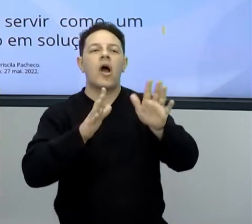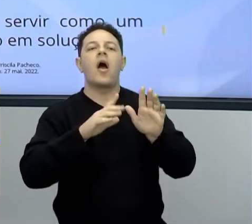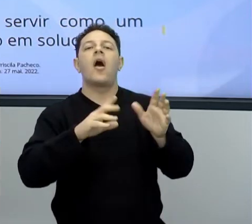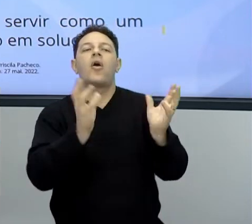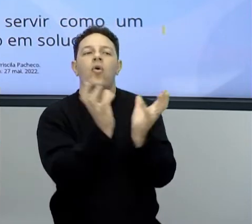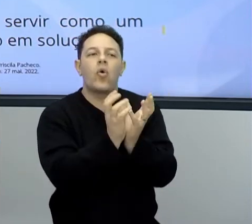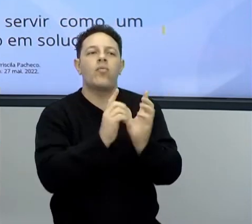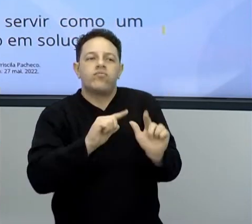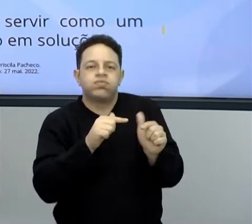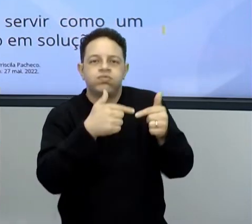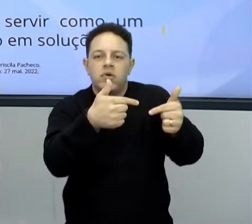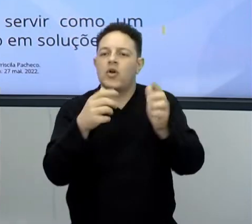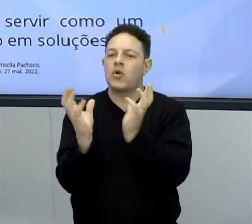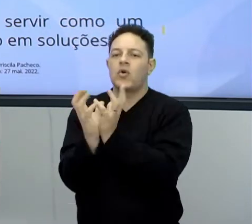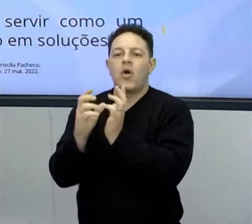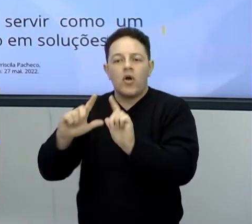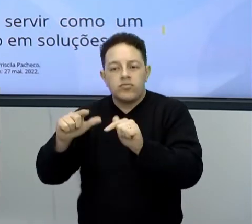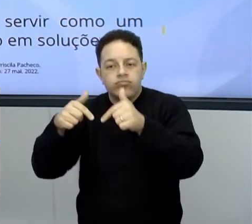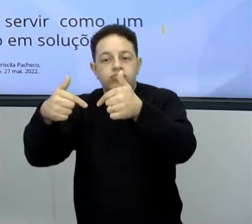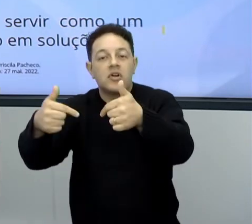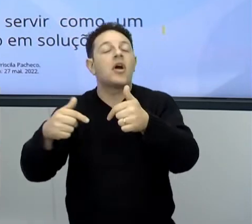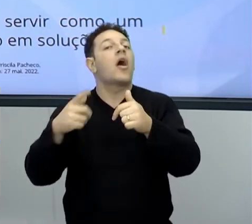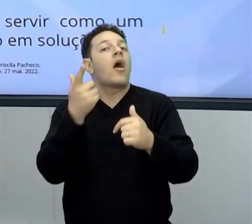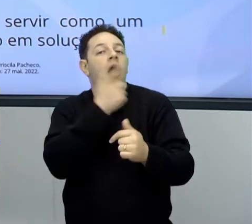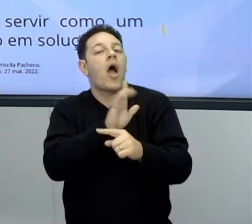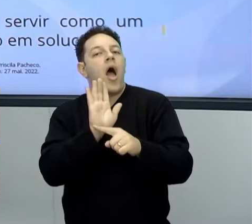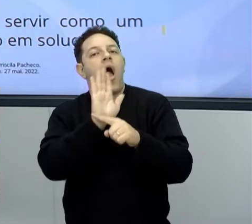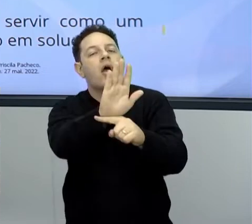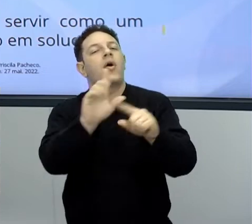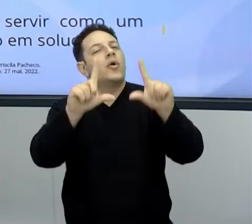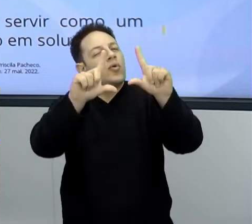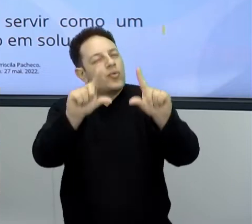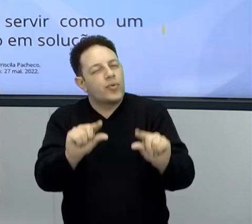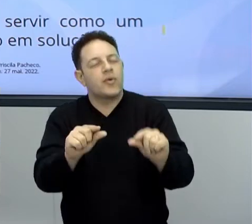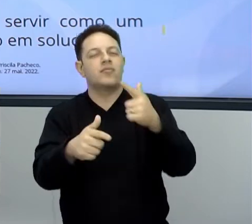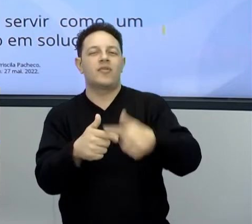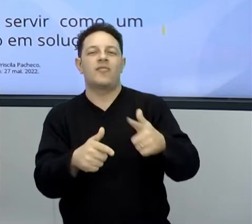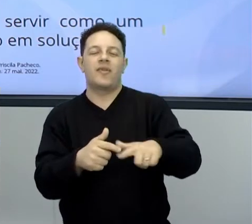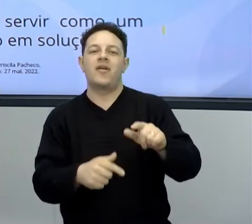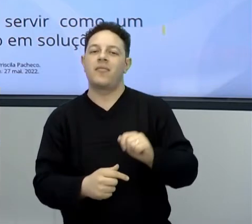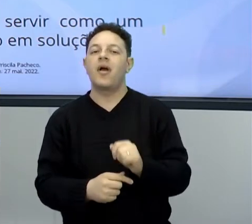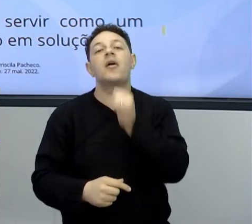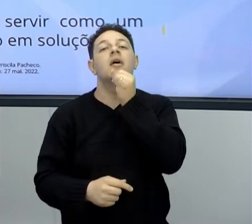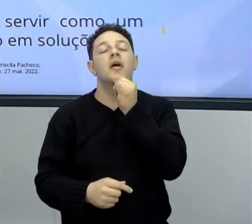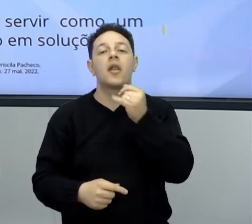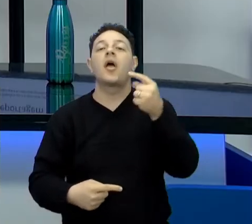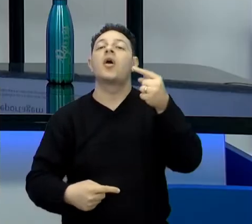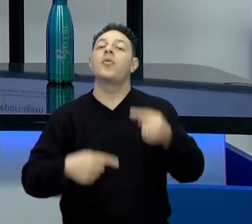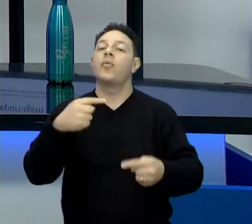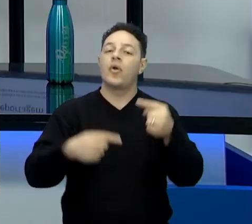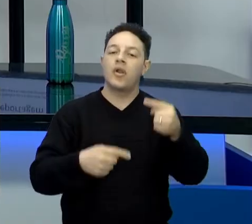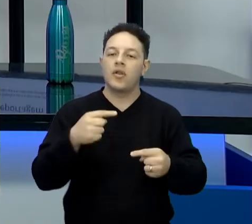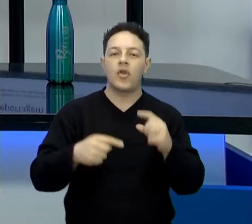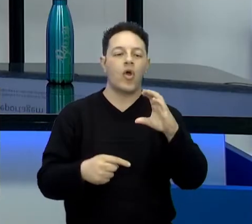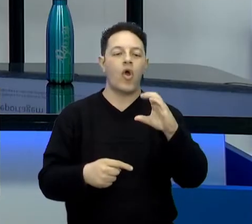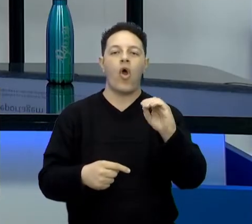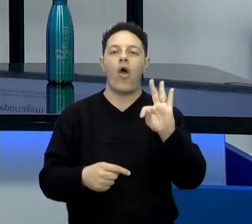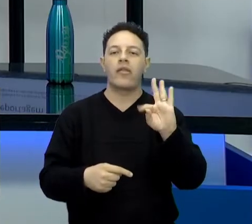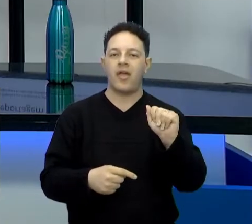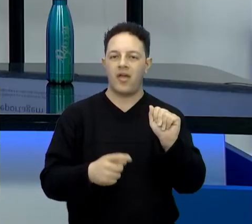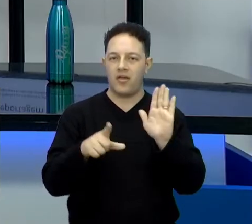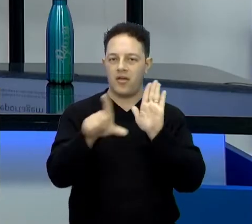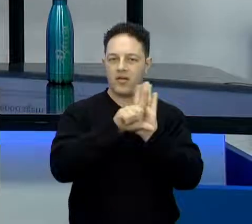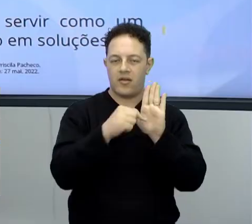desenvolvidas e que têm aí amenizado, né, algumas situações. Então, a questão da política de cotas, né?